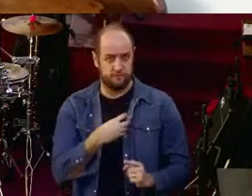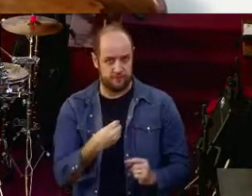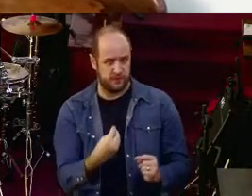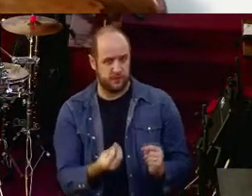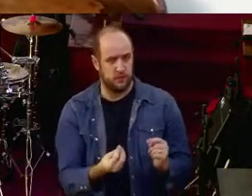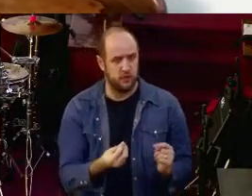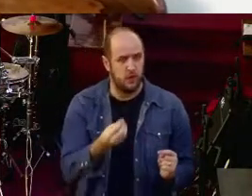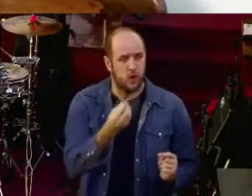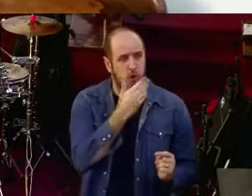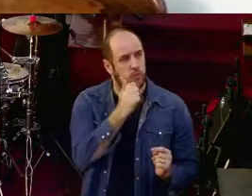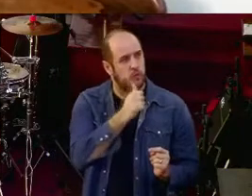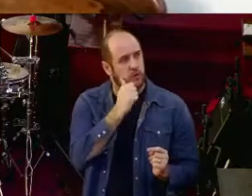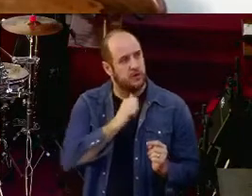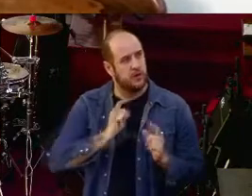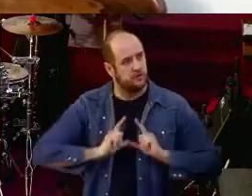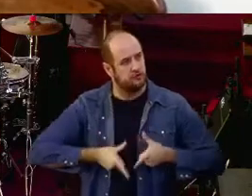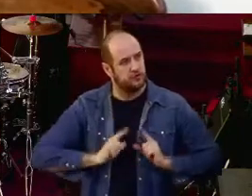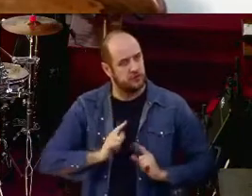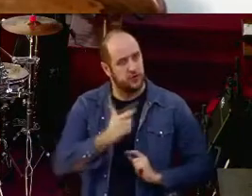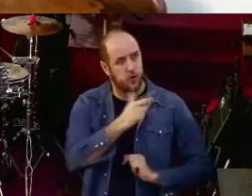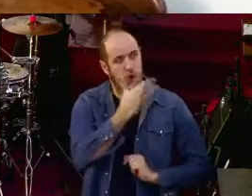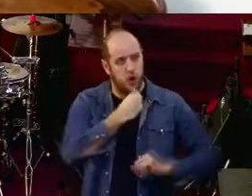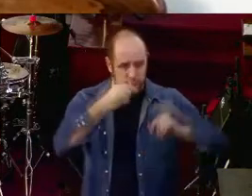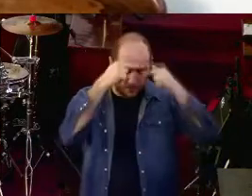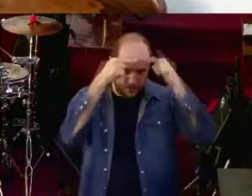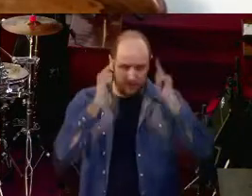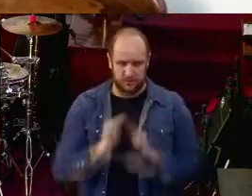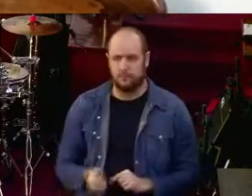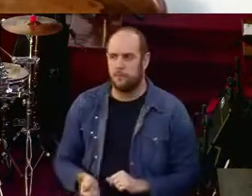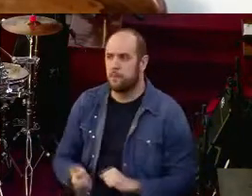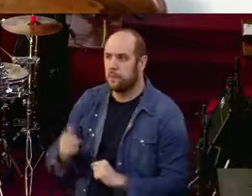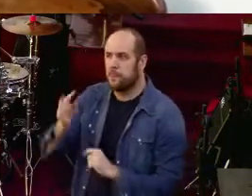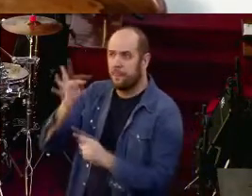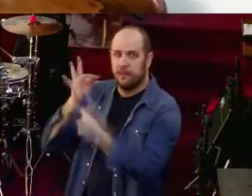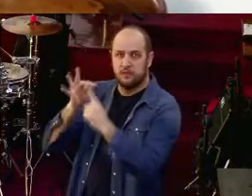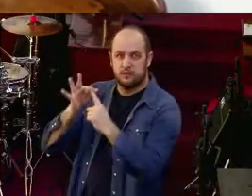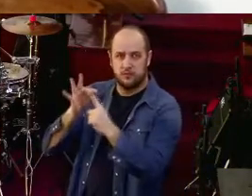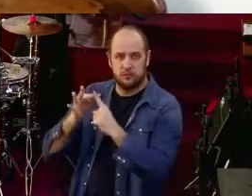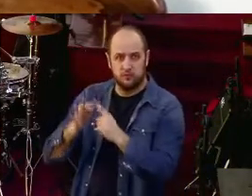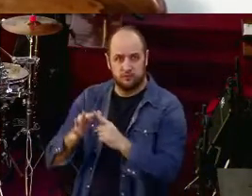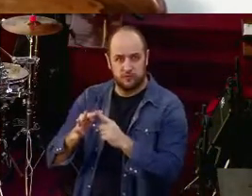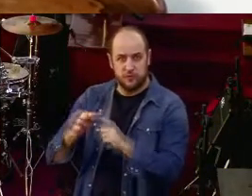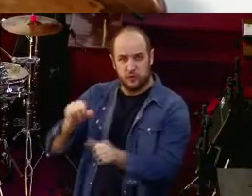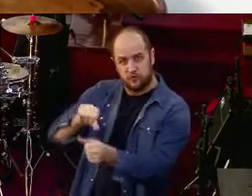grego, Timóteo ainda não era batizado, ainda não era circuncidado,